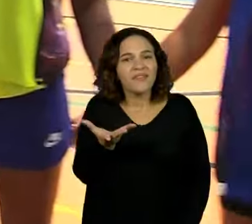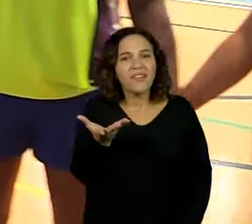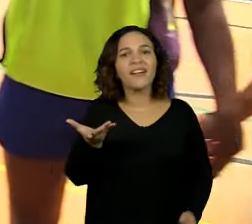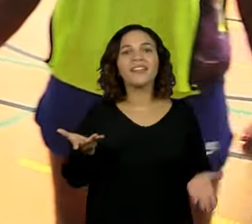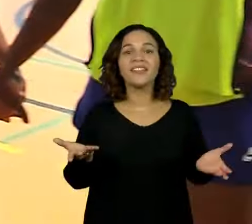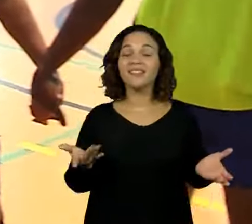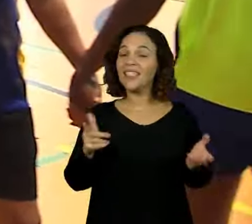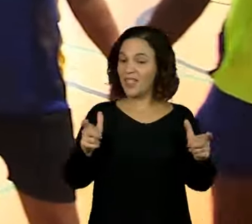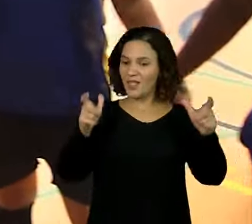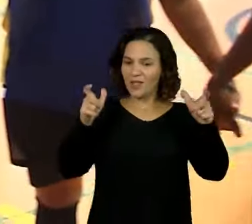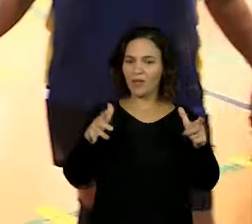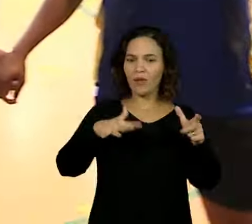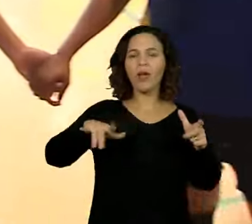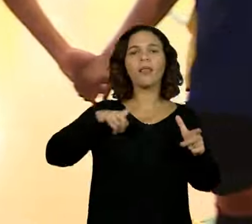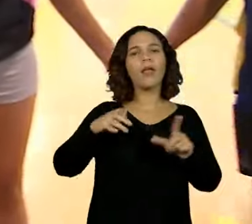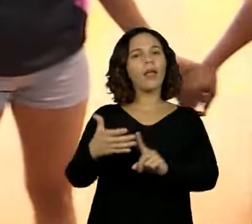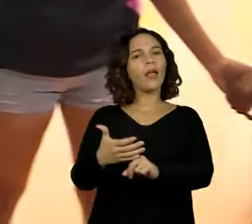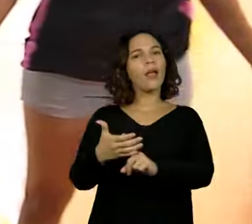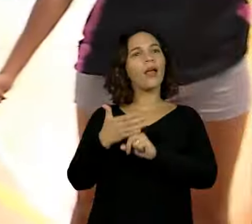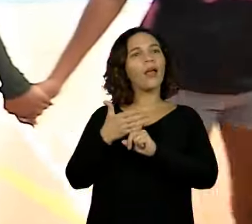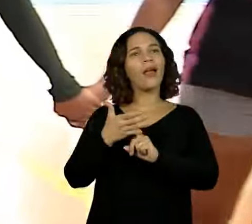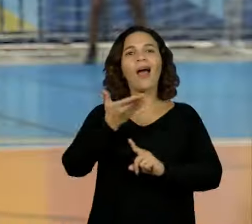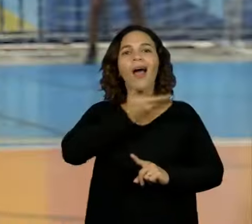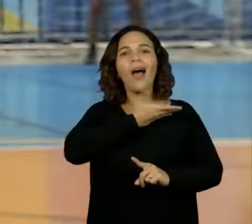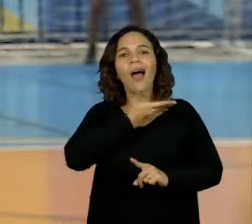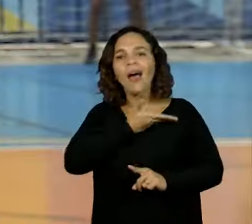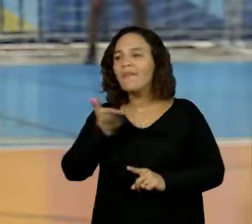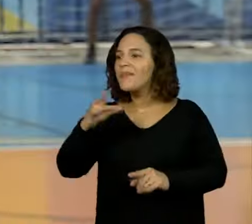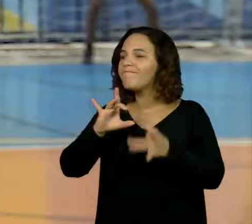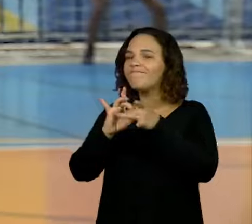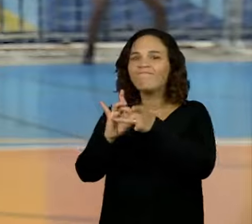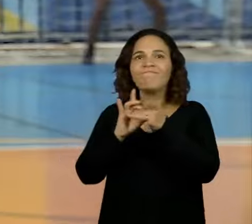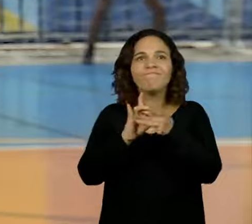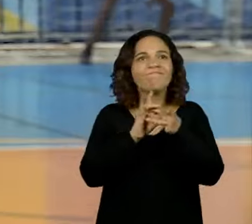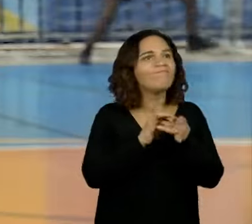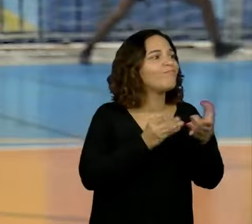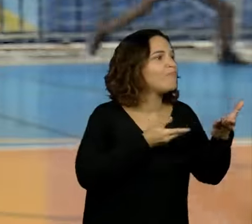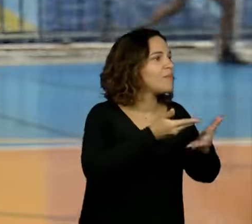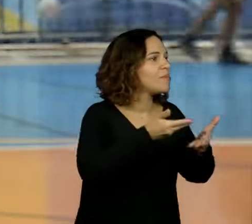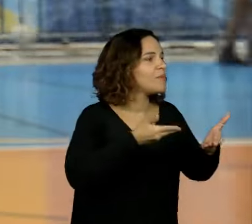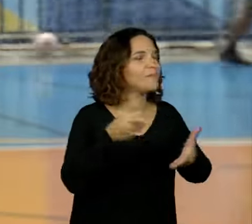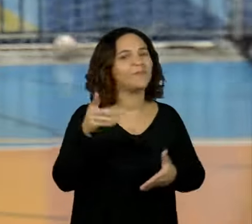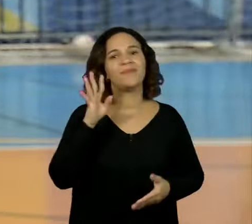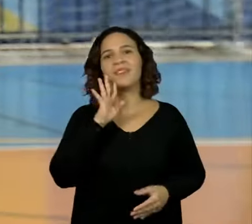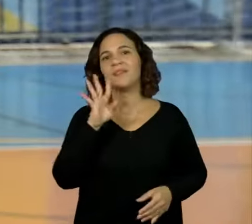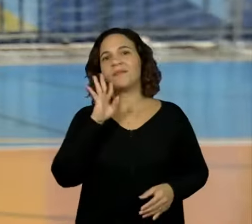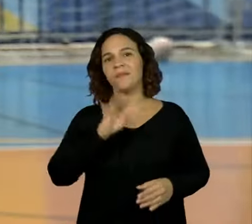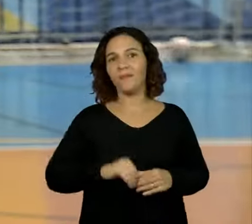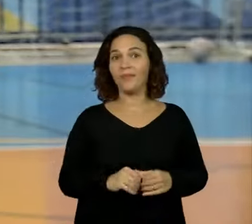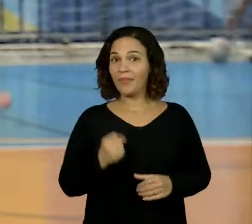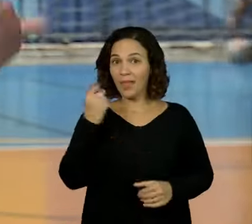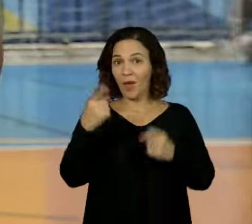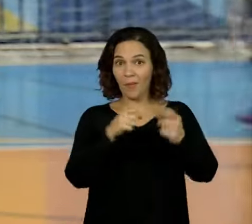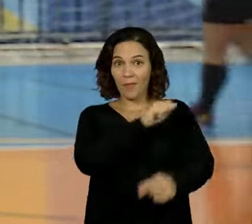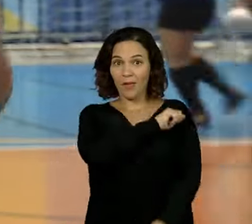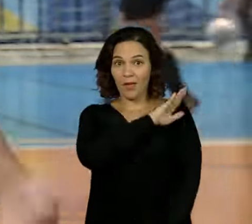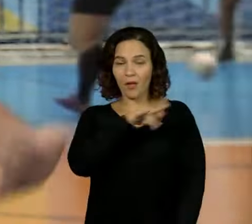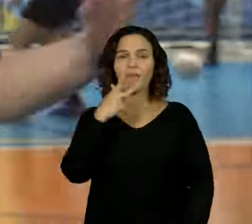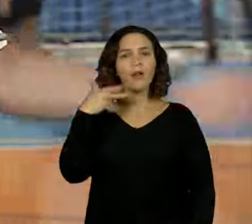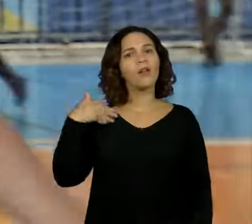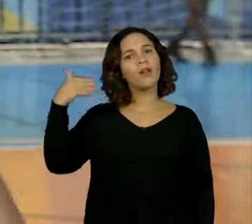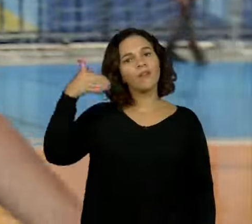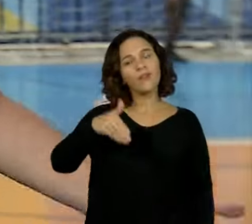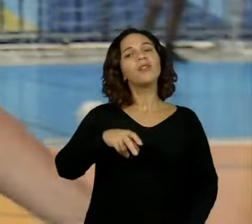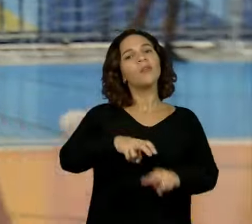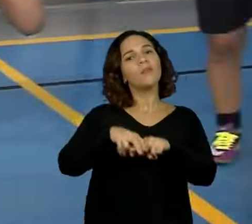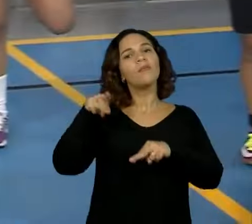é um lugar que elas se sentem seguras até entre as colegas e conversa. Isso é parte também muito legal. Tem aluna que fala, eu venho só por